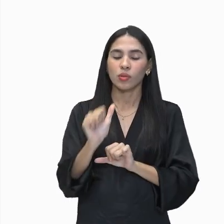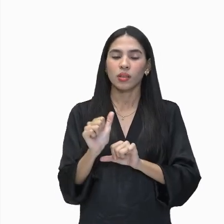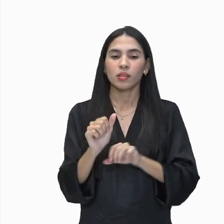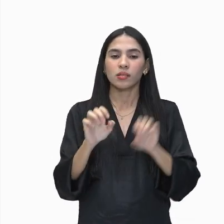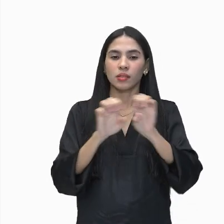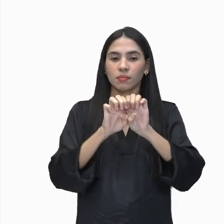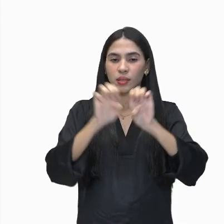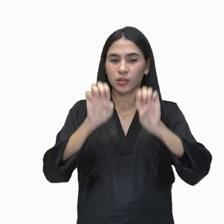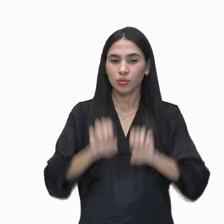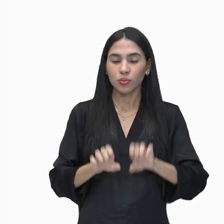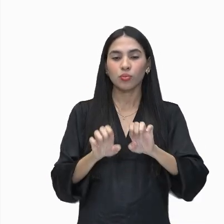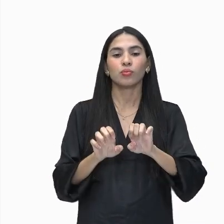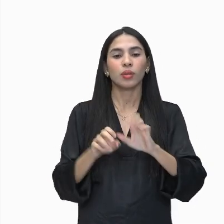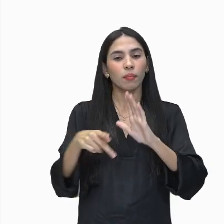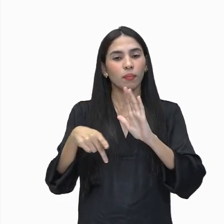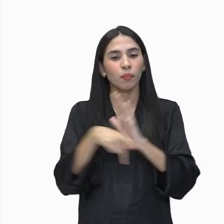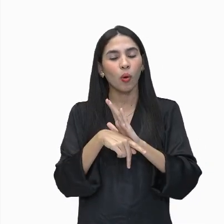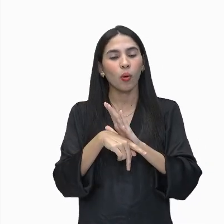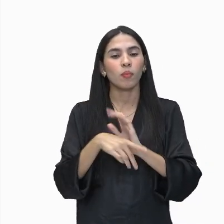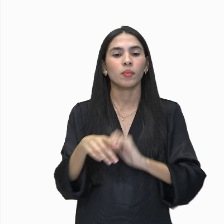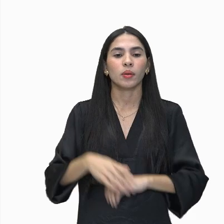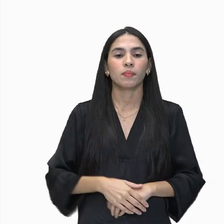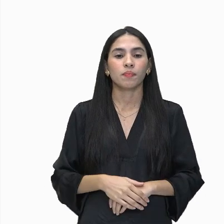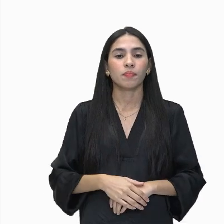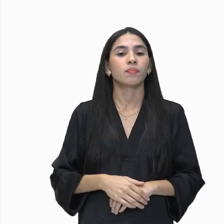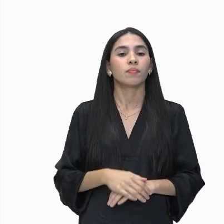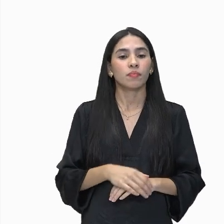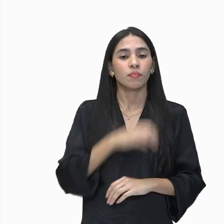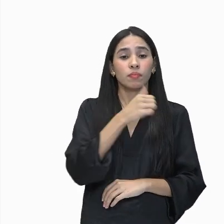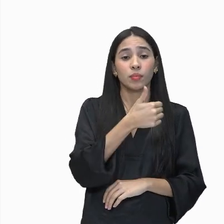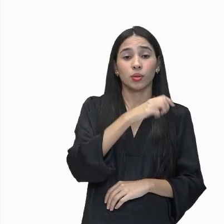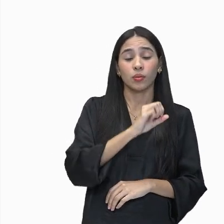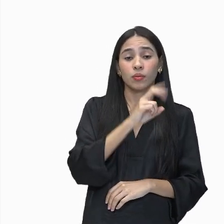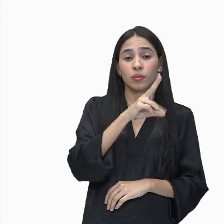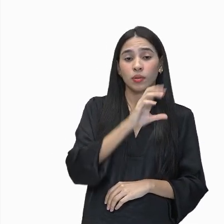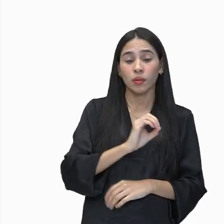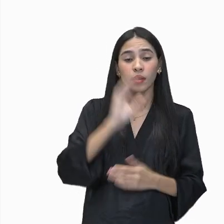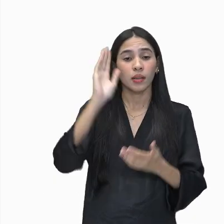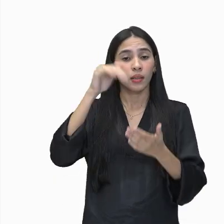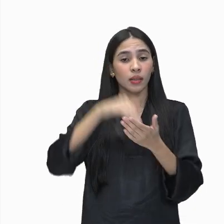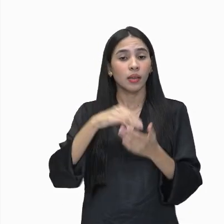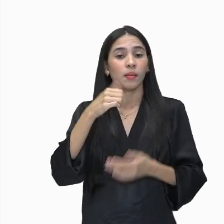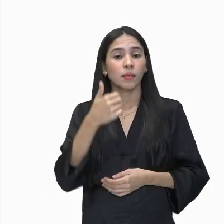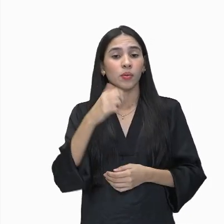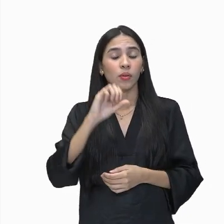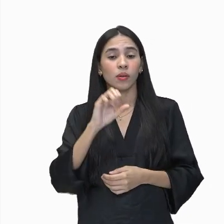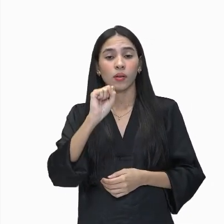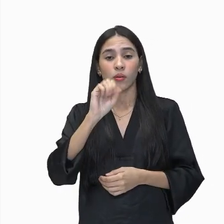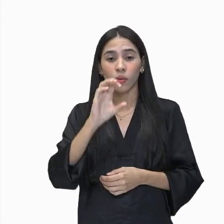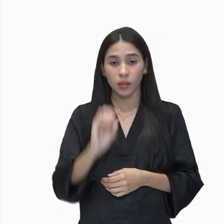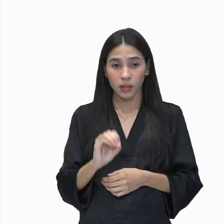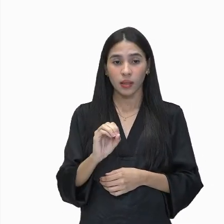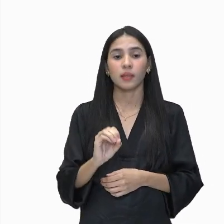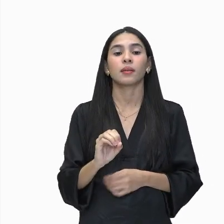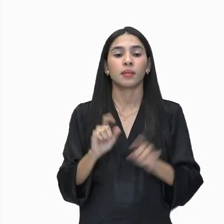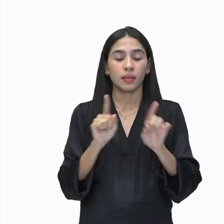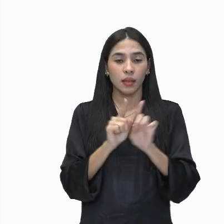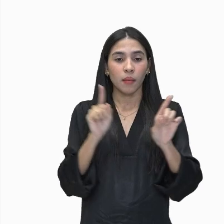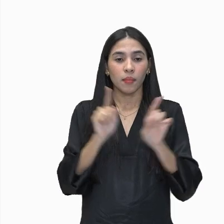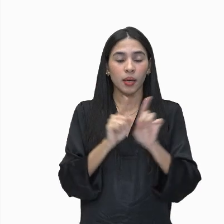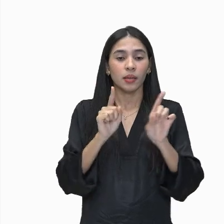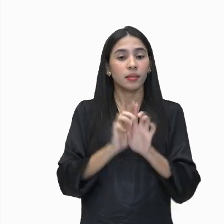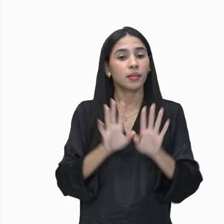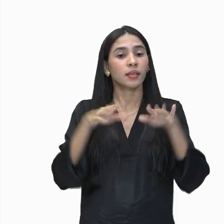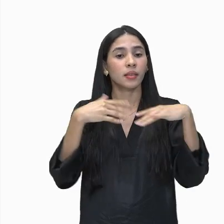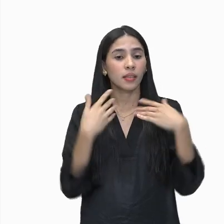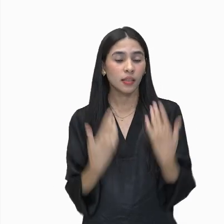estrutura demográfica entre essas décadas de 1950 e de 1980, né?